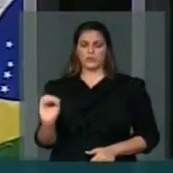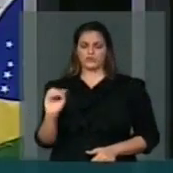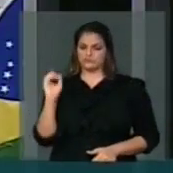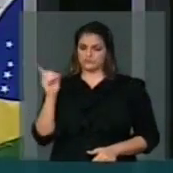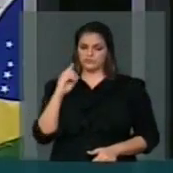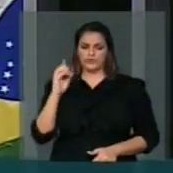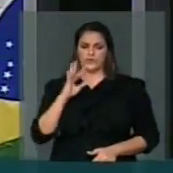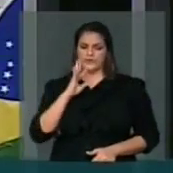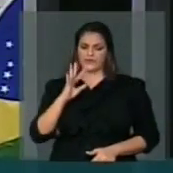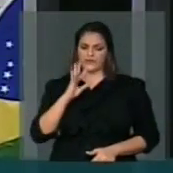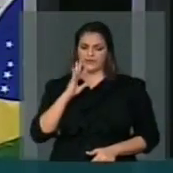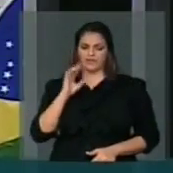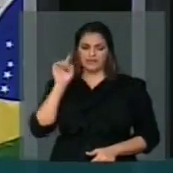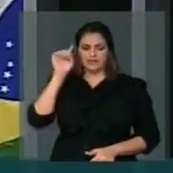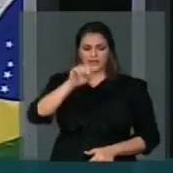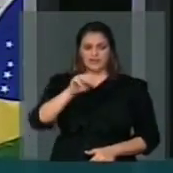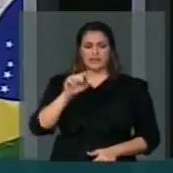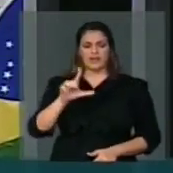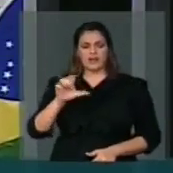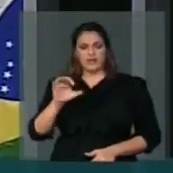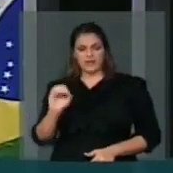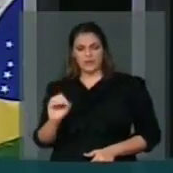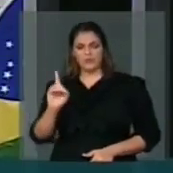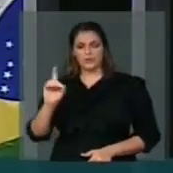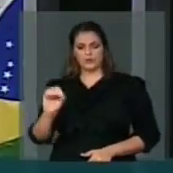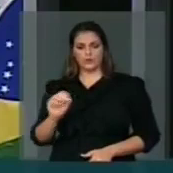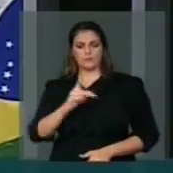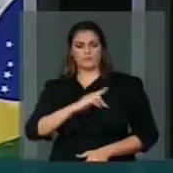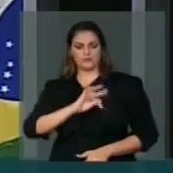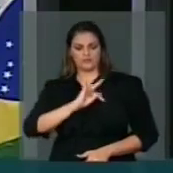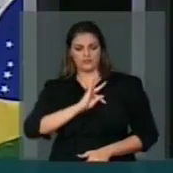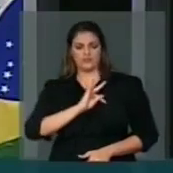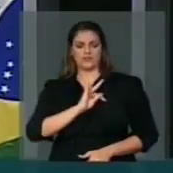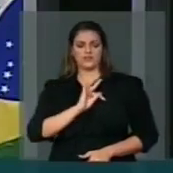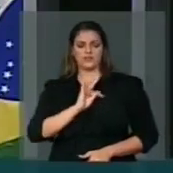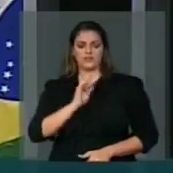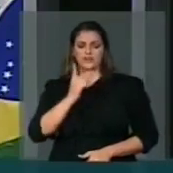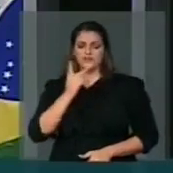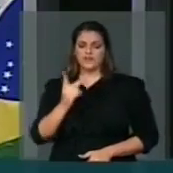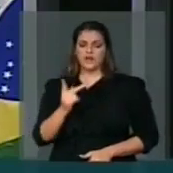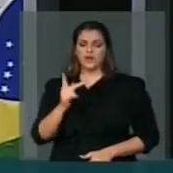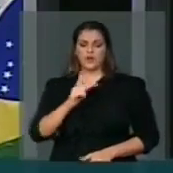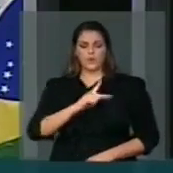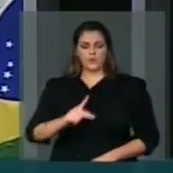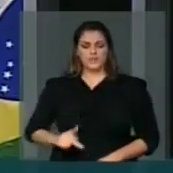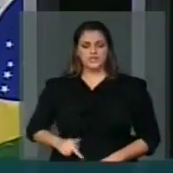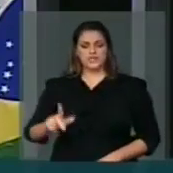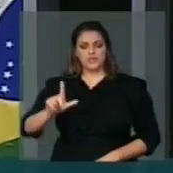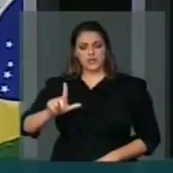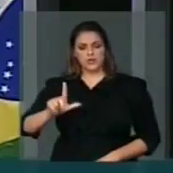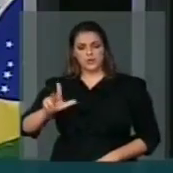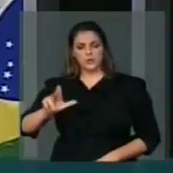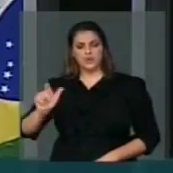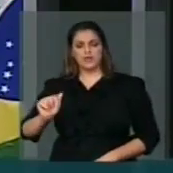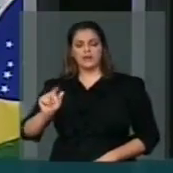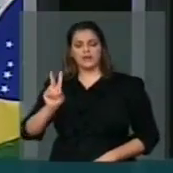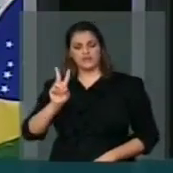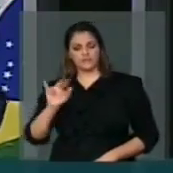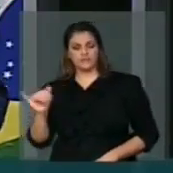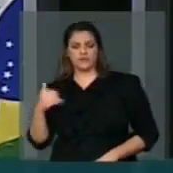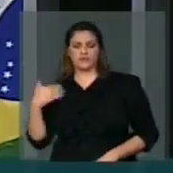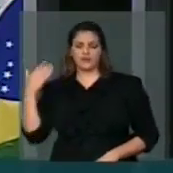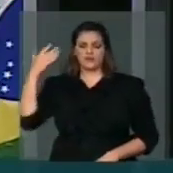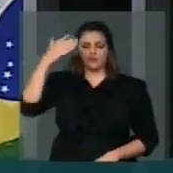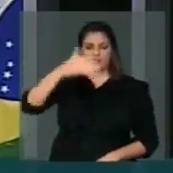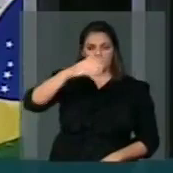conhecido aqui como Léo Brito, lá como Léo do PT, anunciou a ida do presidente Lula a